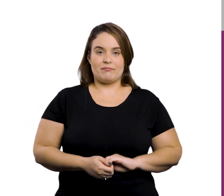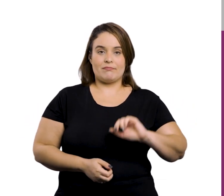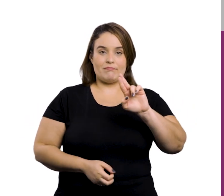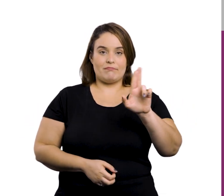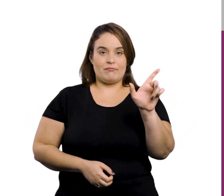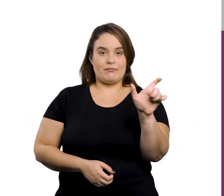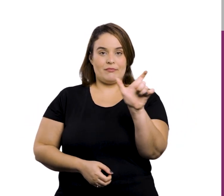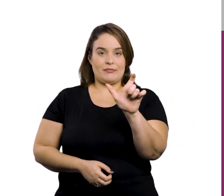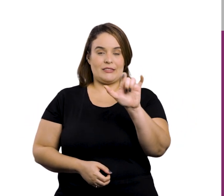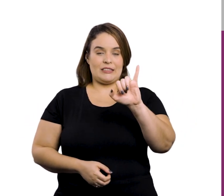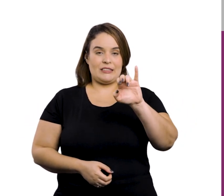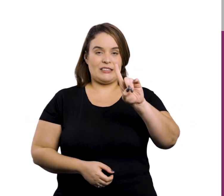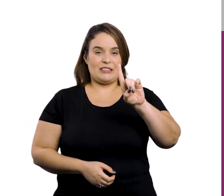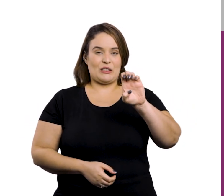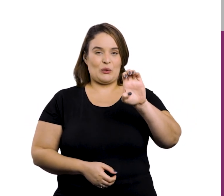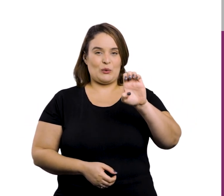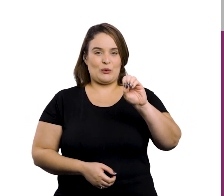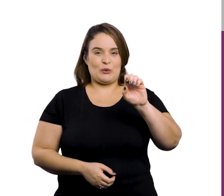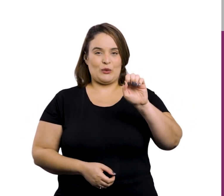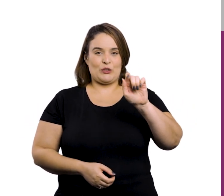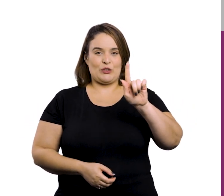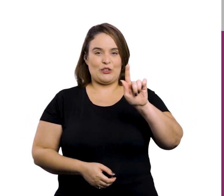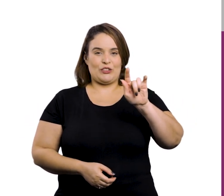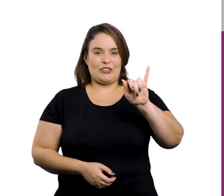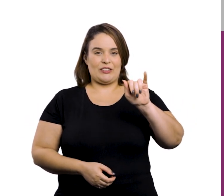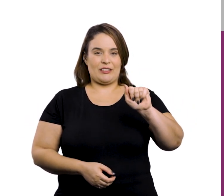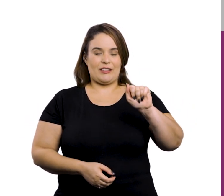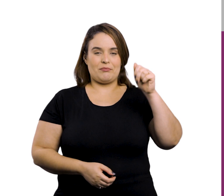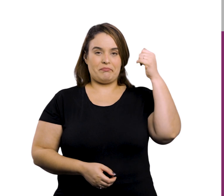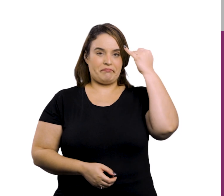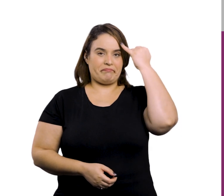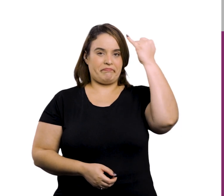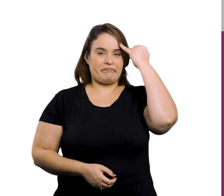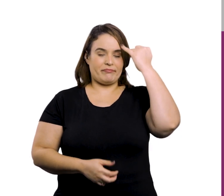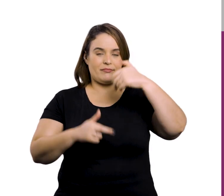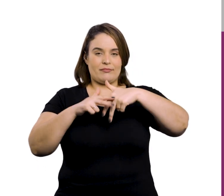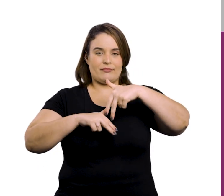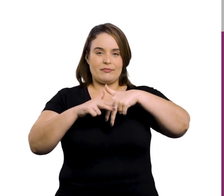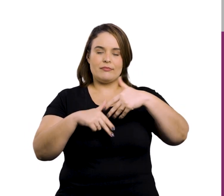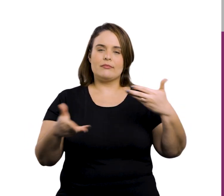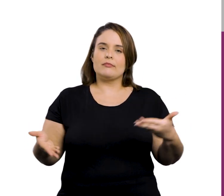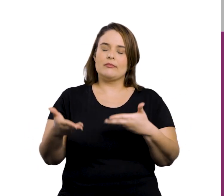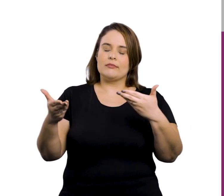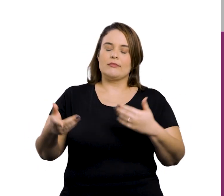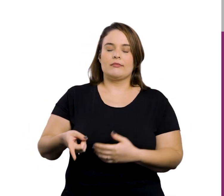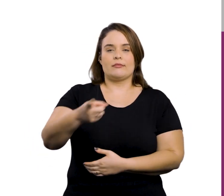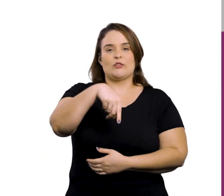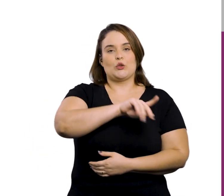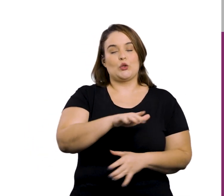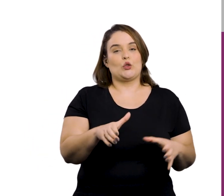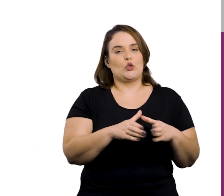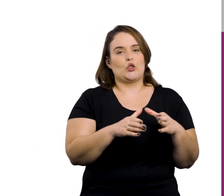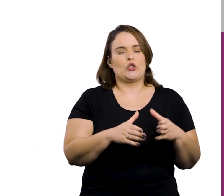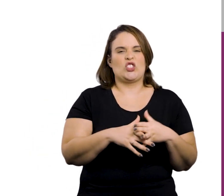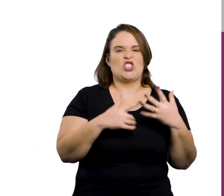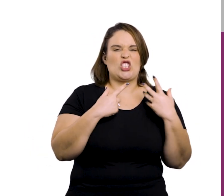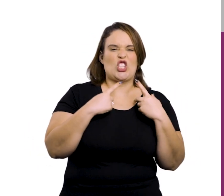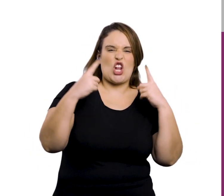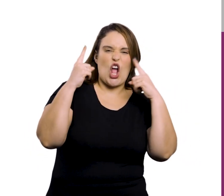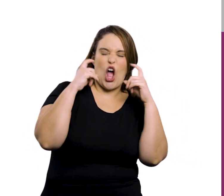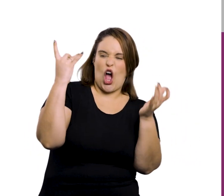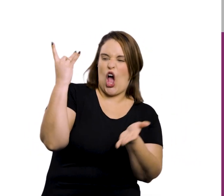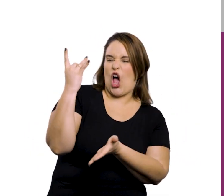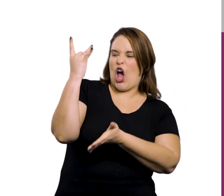da expressão ideologia de gênero em textos e documentos passou a alimentar discursos de ódio contra